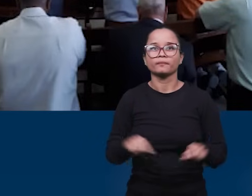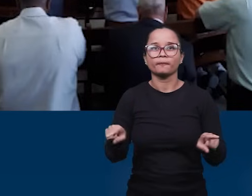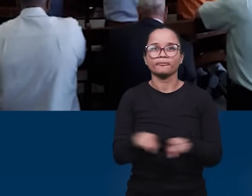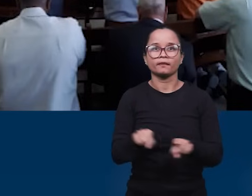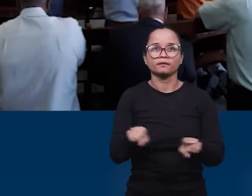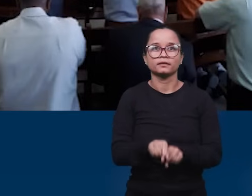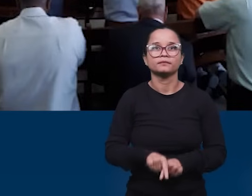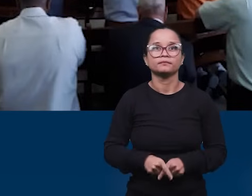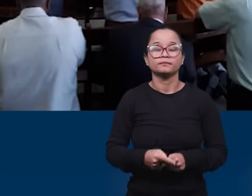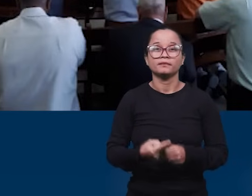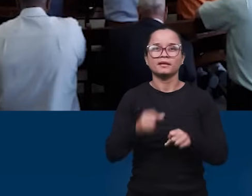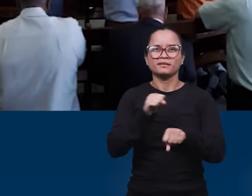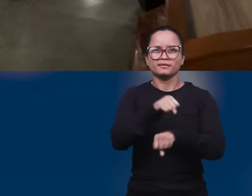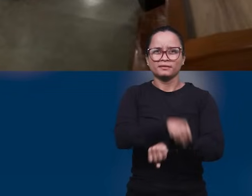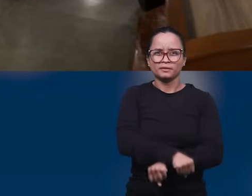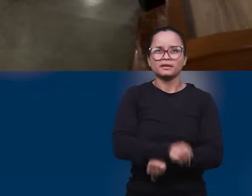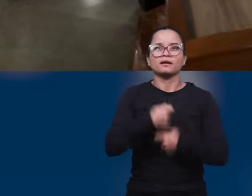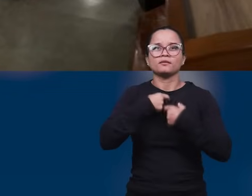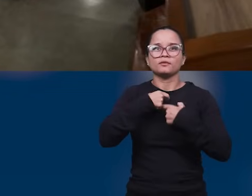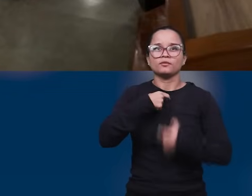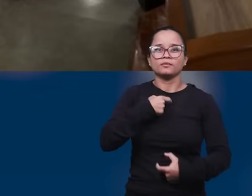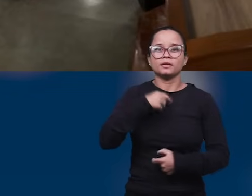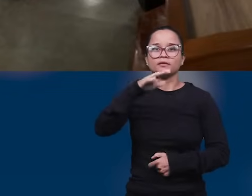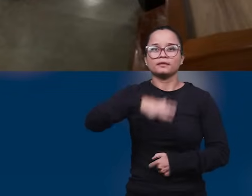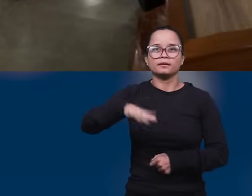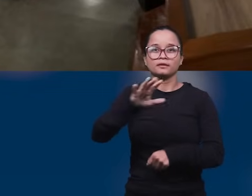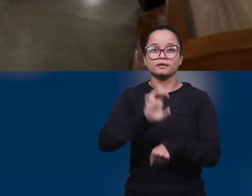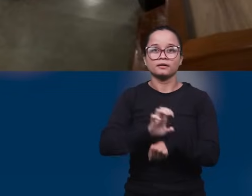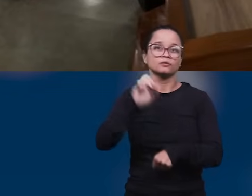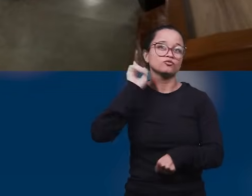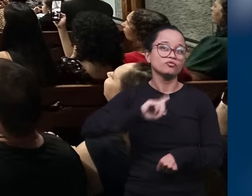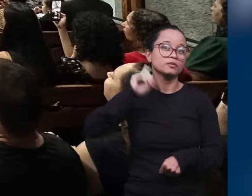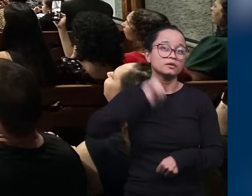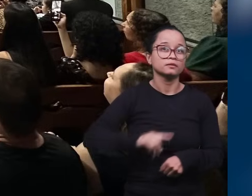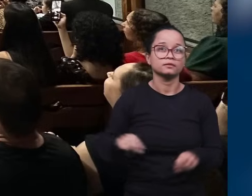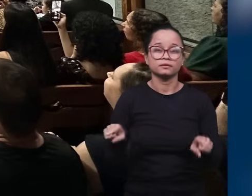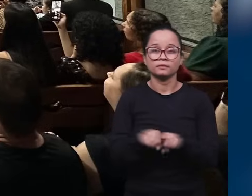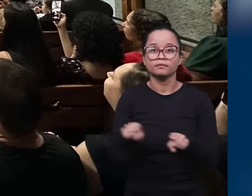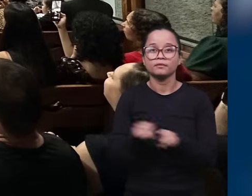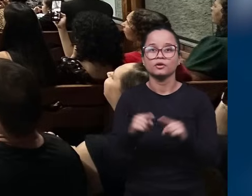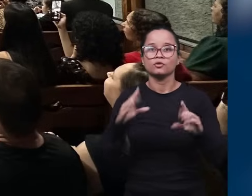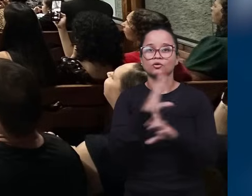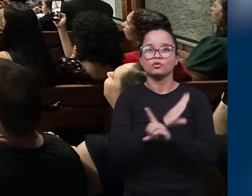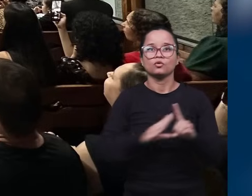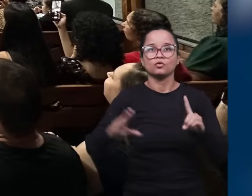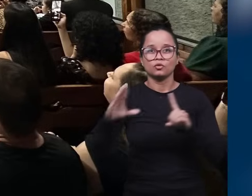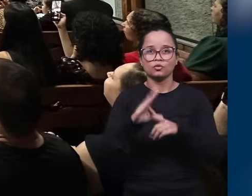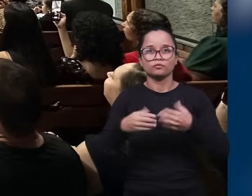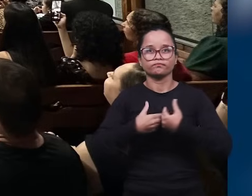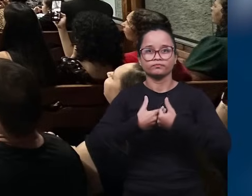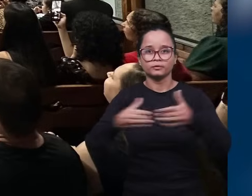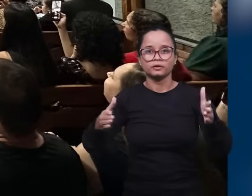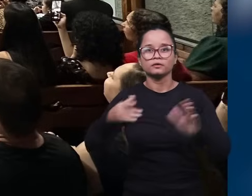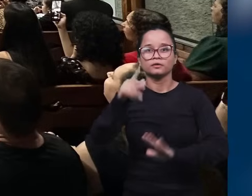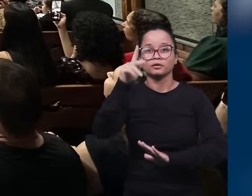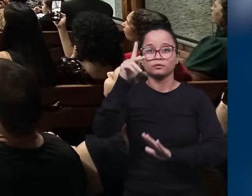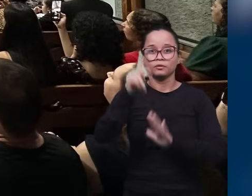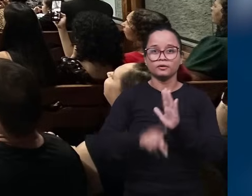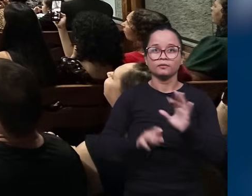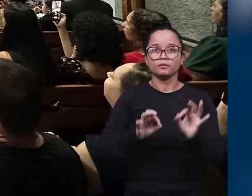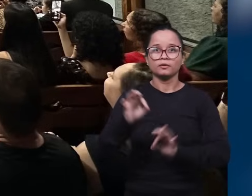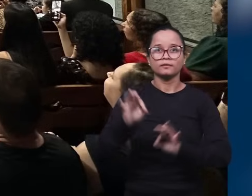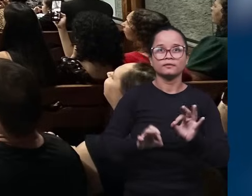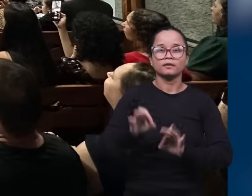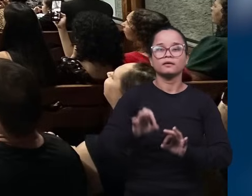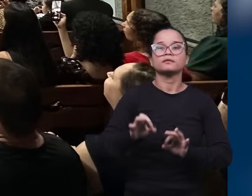Mini Seminário para Obreiros na região de Betim, Minas Gerais. Vem comigo, culto de abertura do Projeto Aprendiz, em